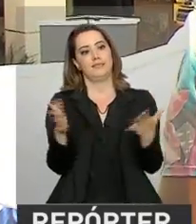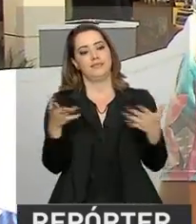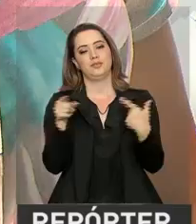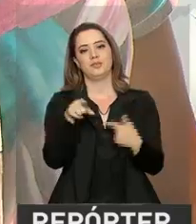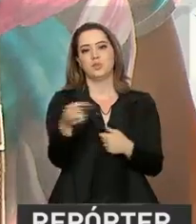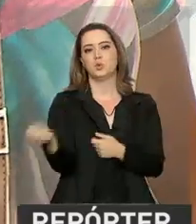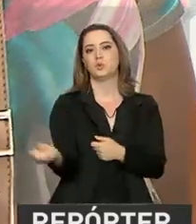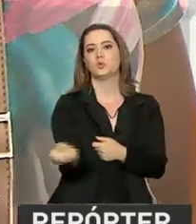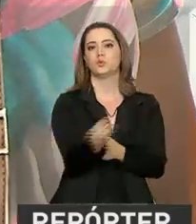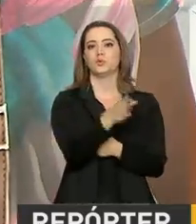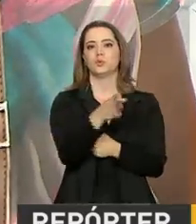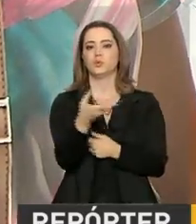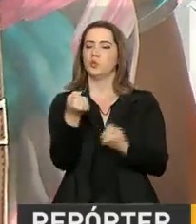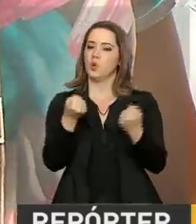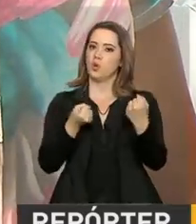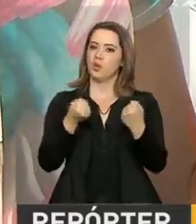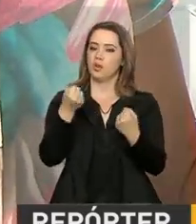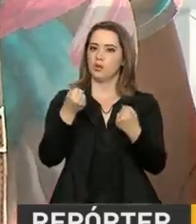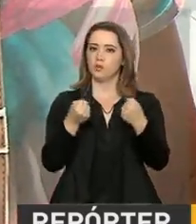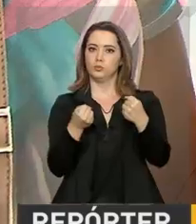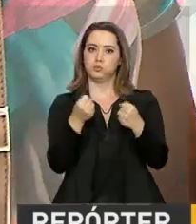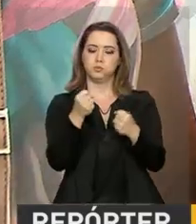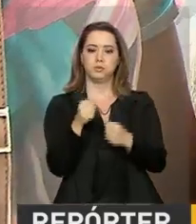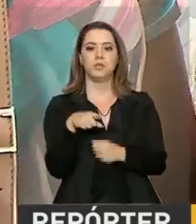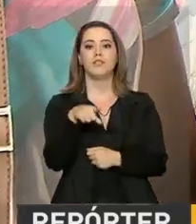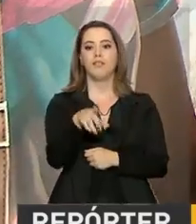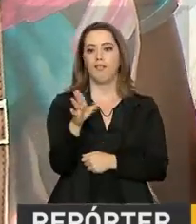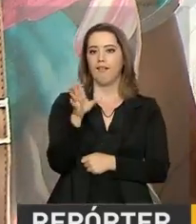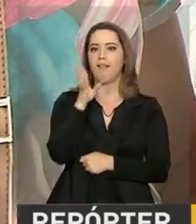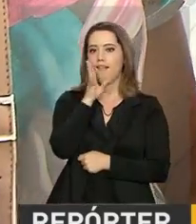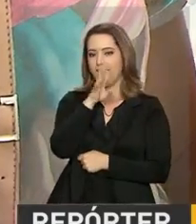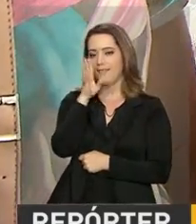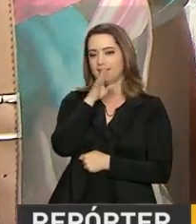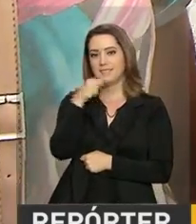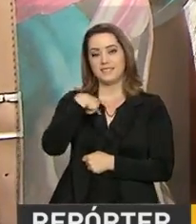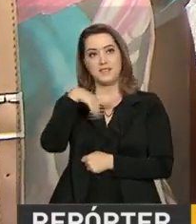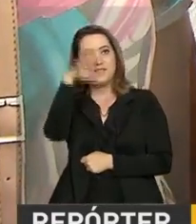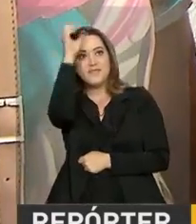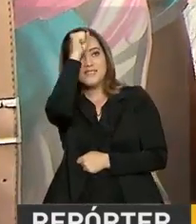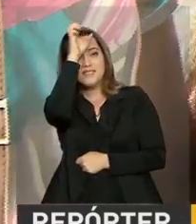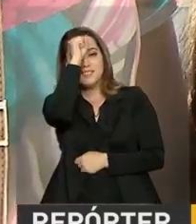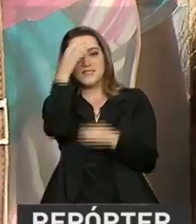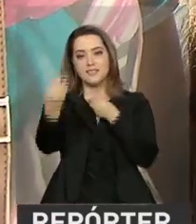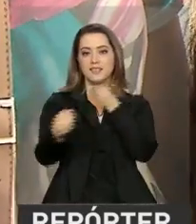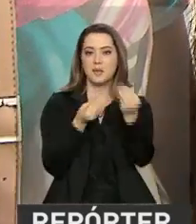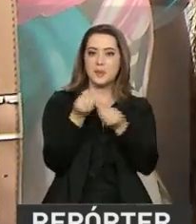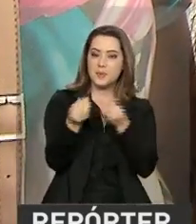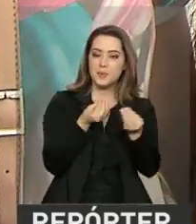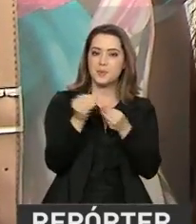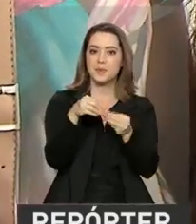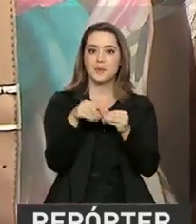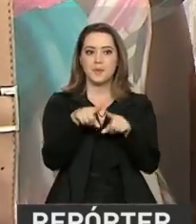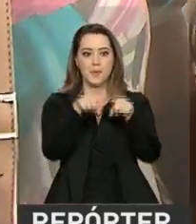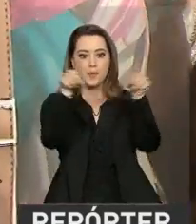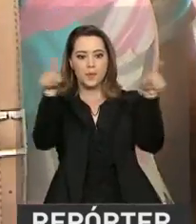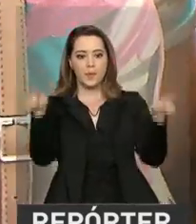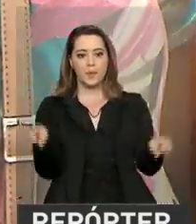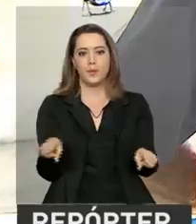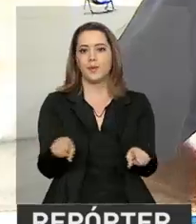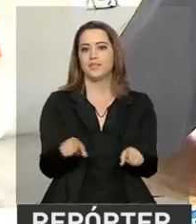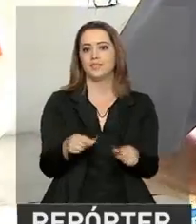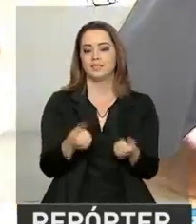Quem sabe. É muito legal porque você tem como aprender como é que é a cabine do